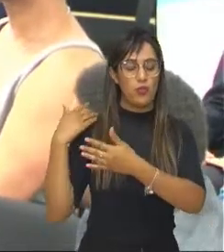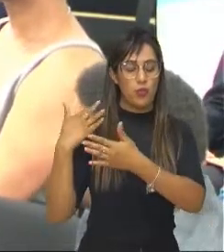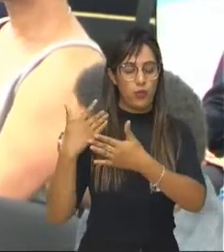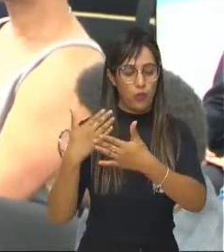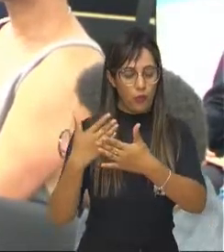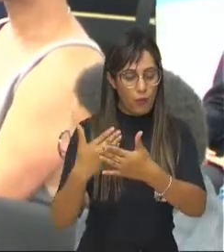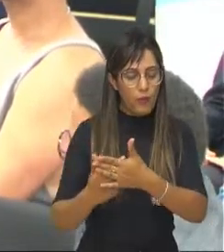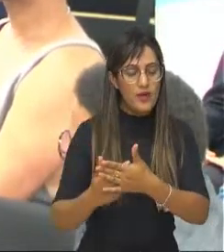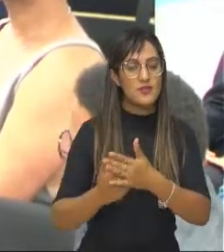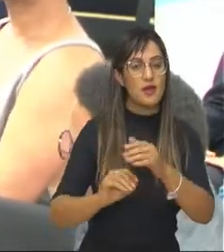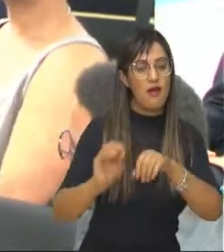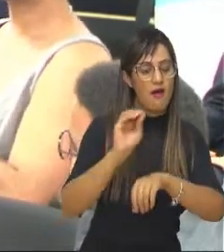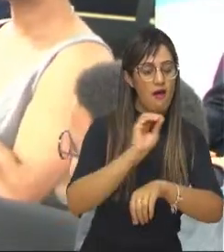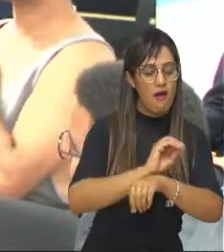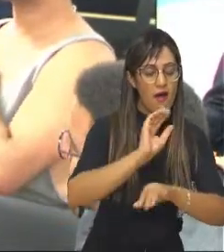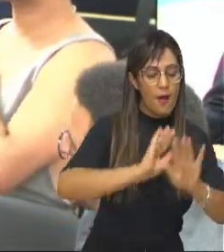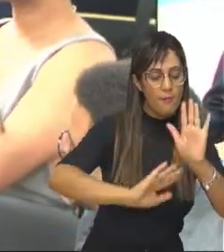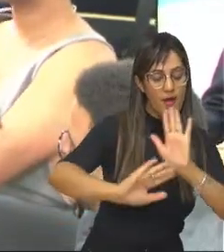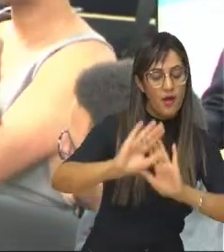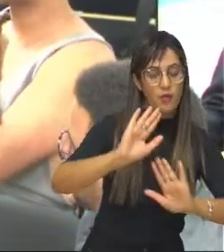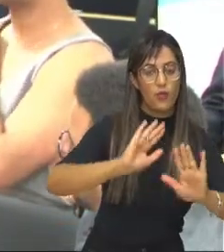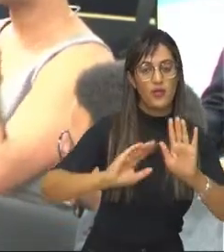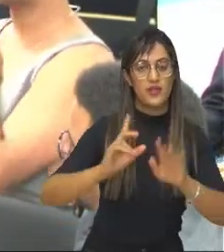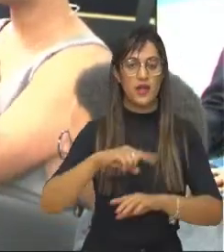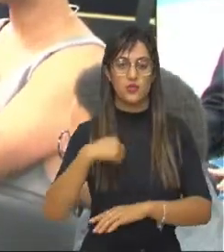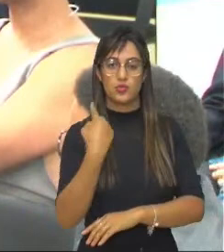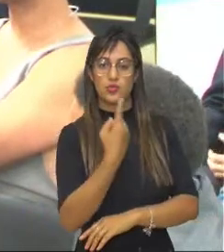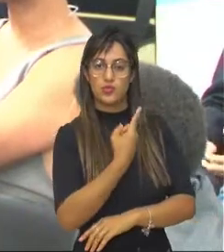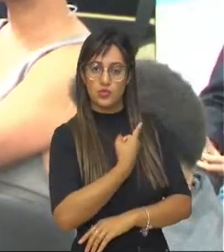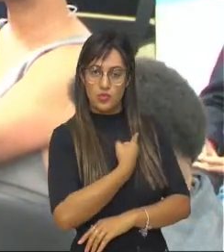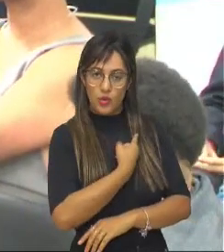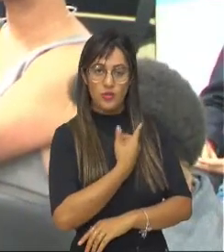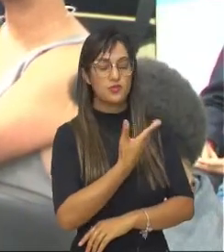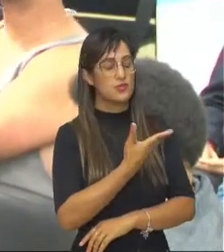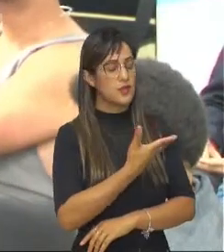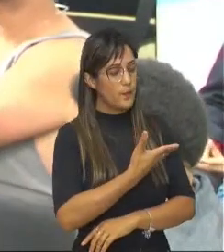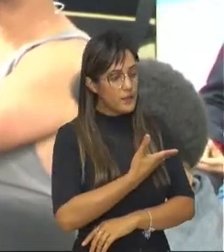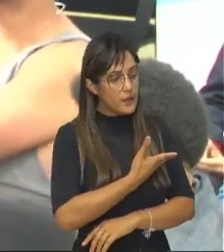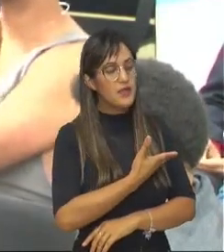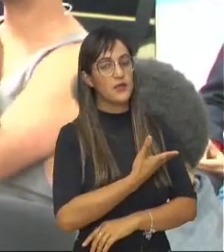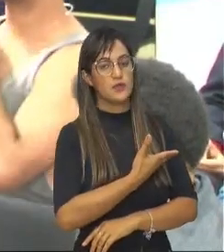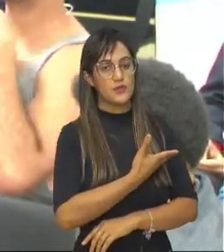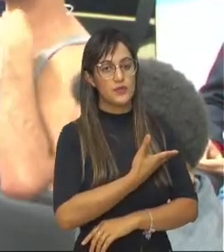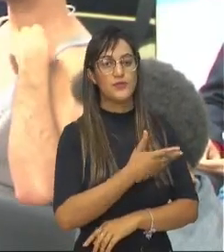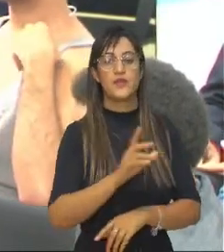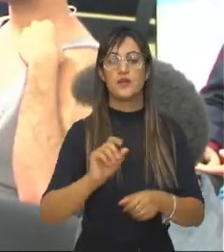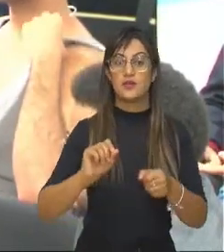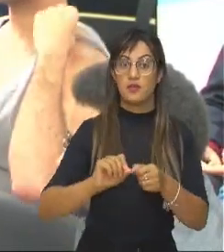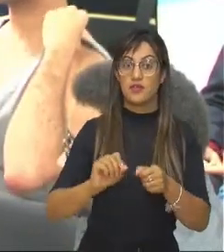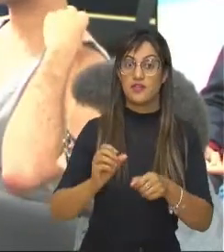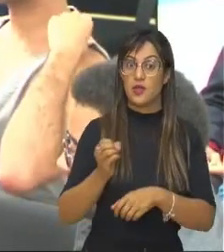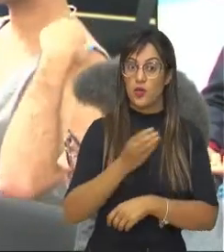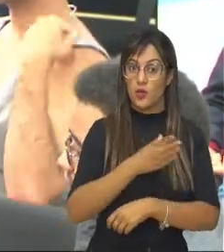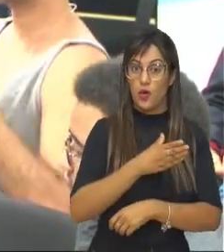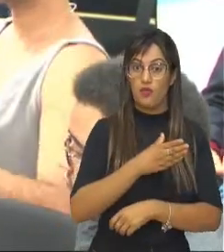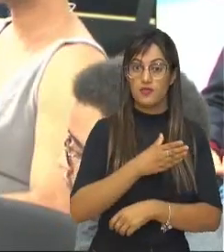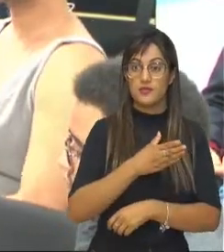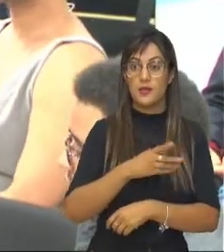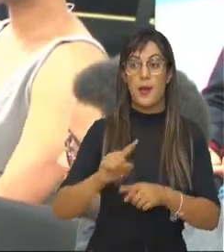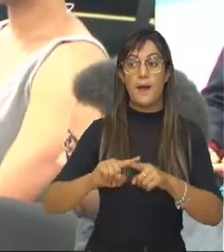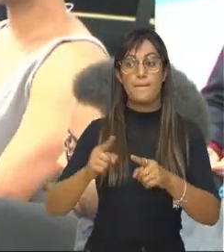assim, porque eu não aceito mais perder meus amigos, eu acho que vocês também não. Então, não só fazer novos, mas honrar a memória